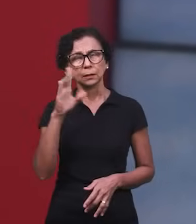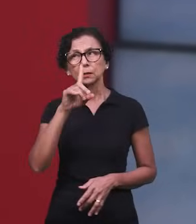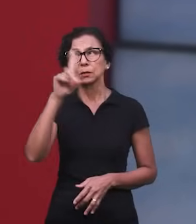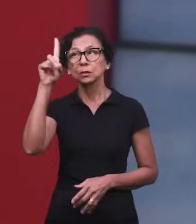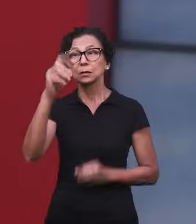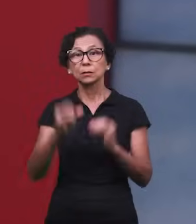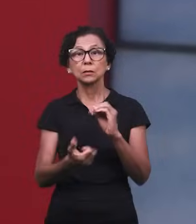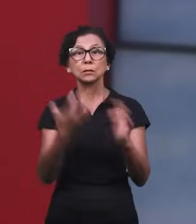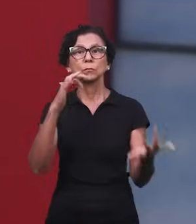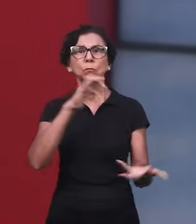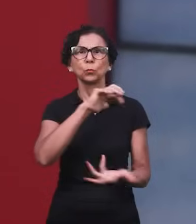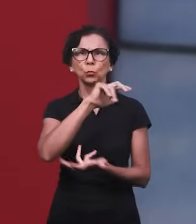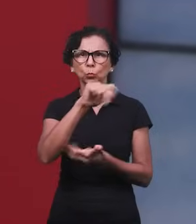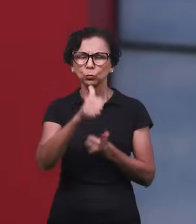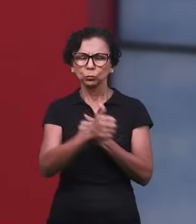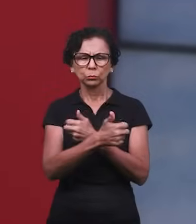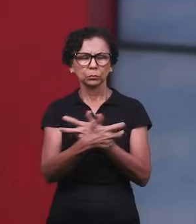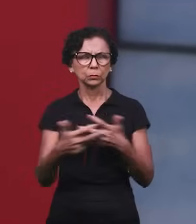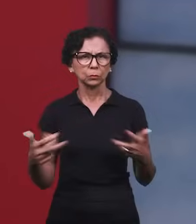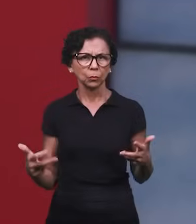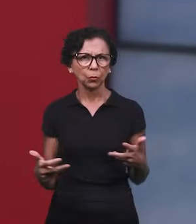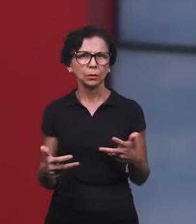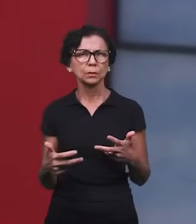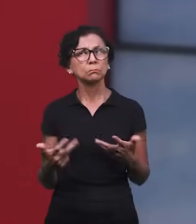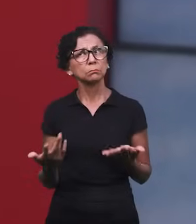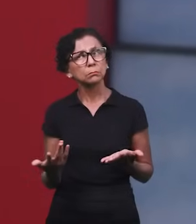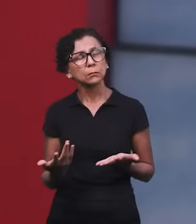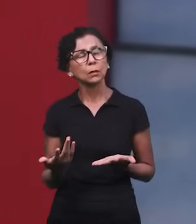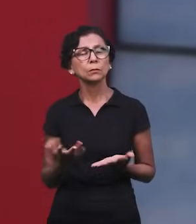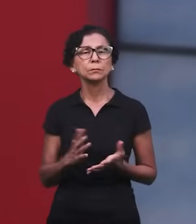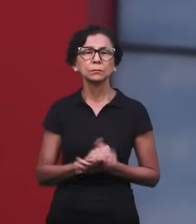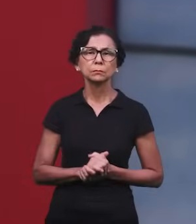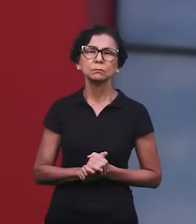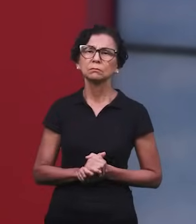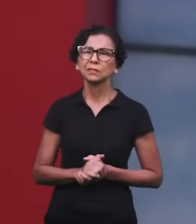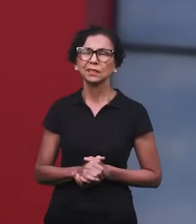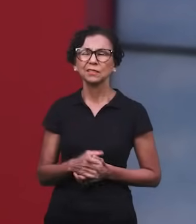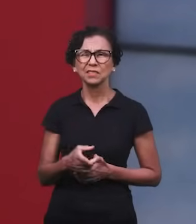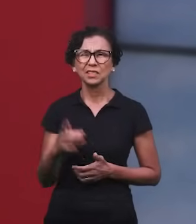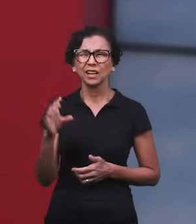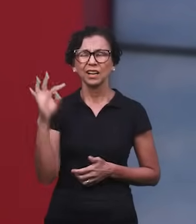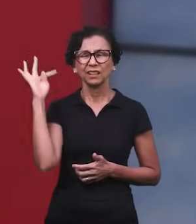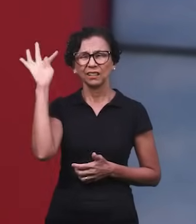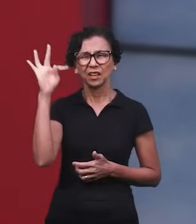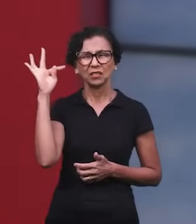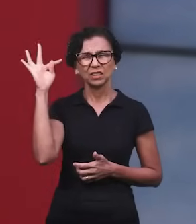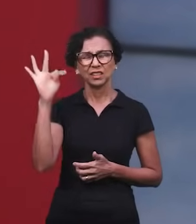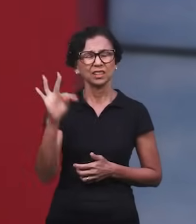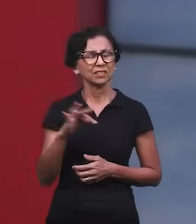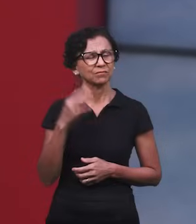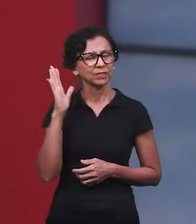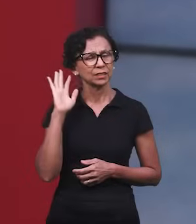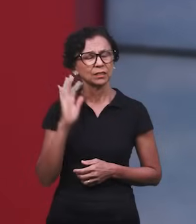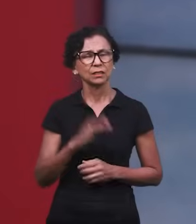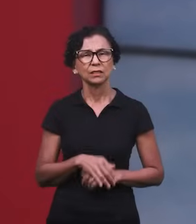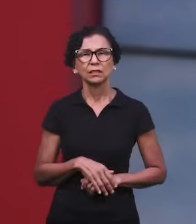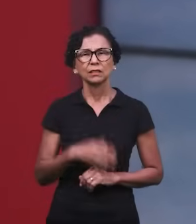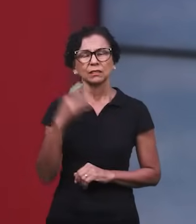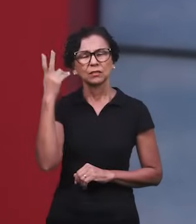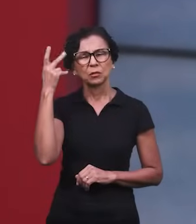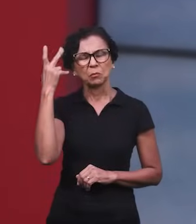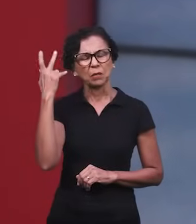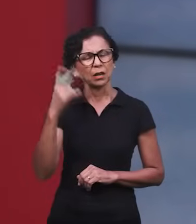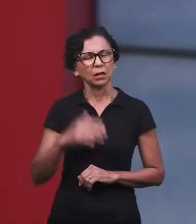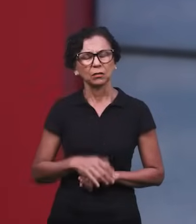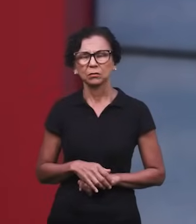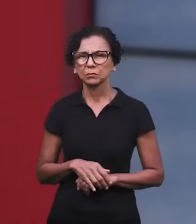as coisas, você vai entender isso como mais uma das teorias que existem por aí. Inclusive, vale a pena lembrar que